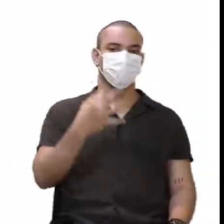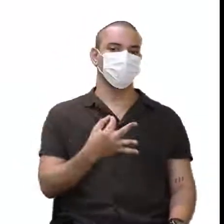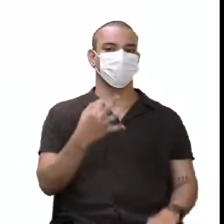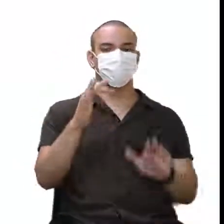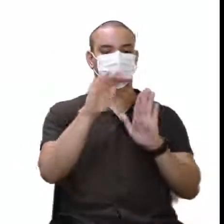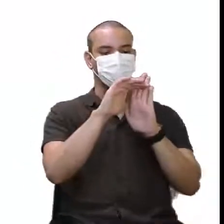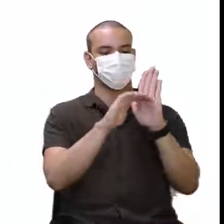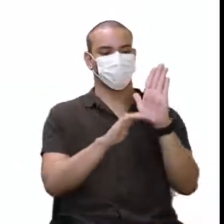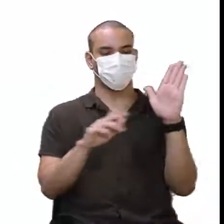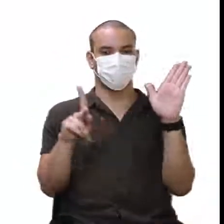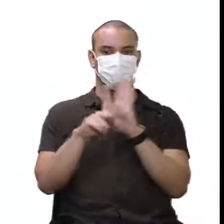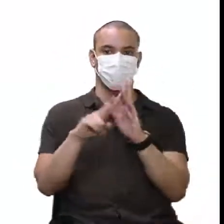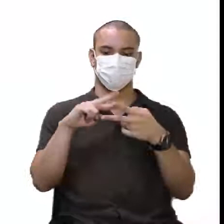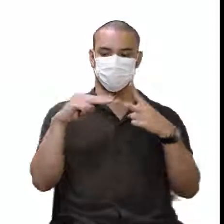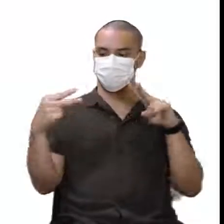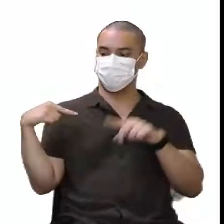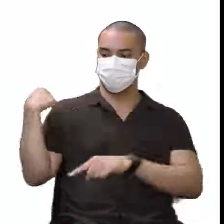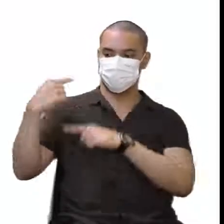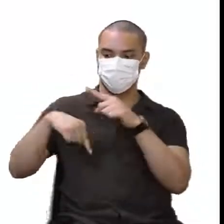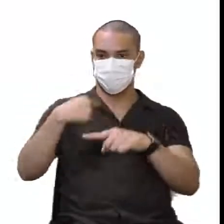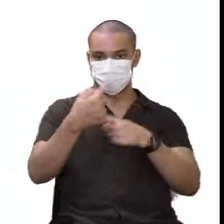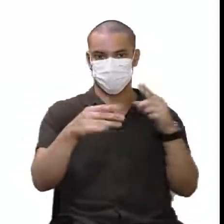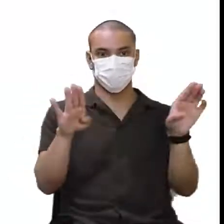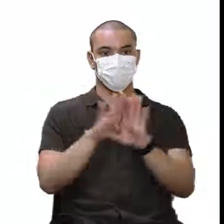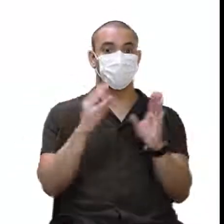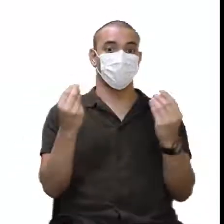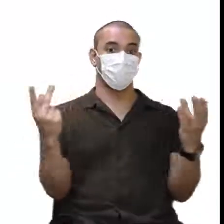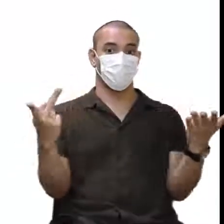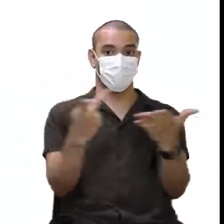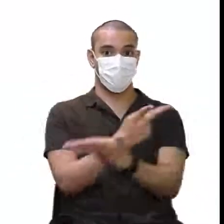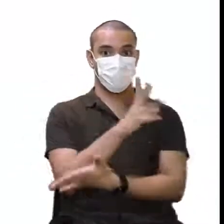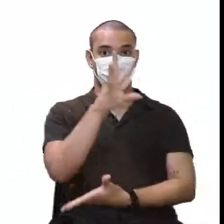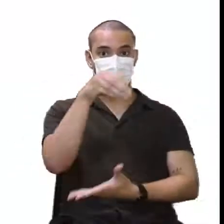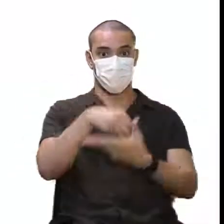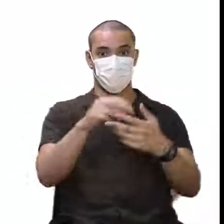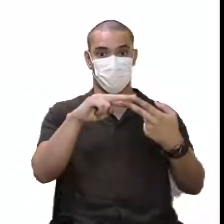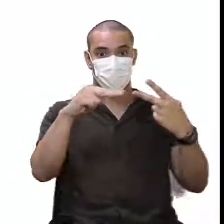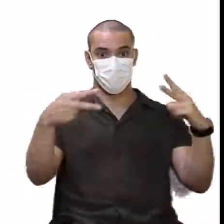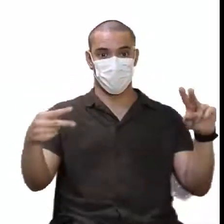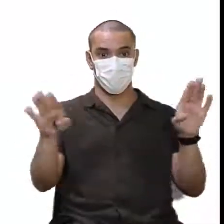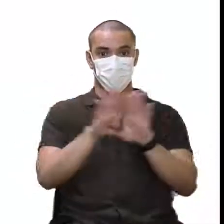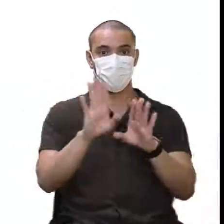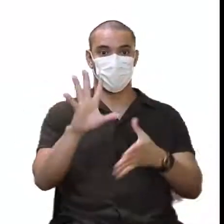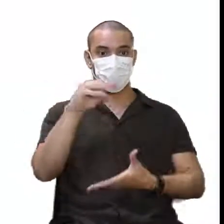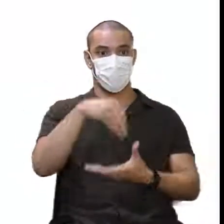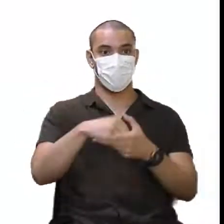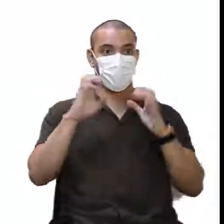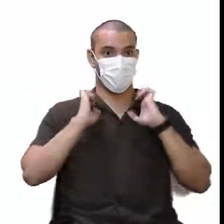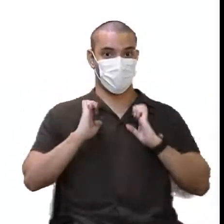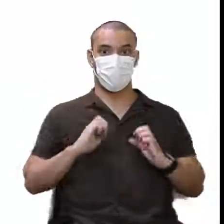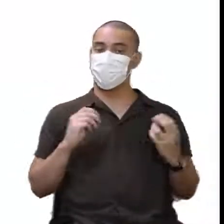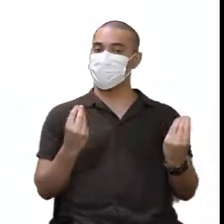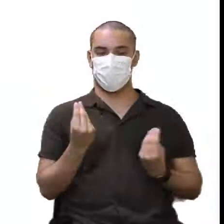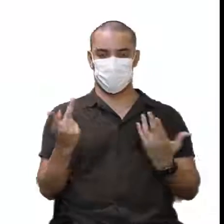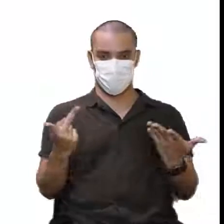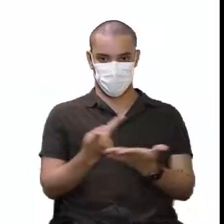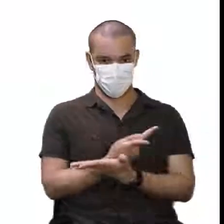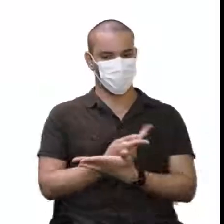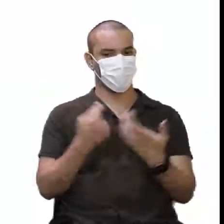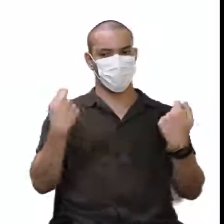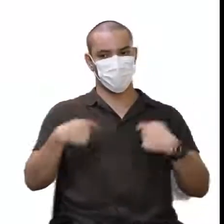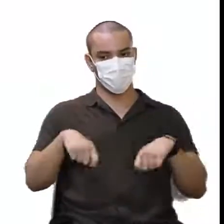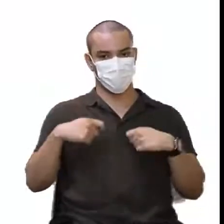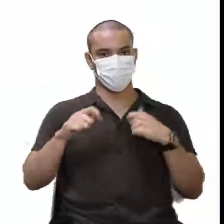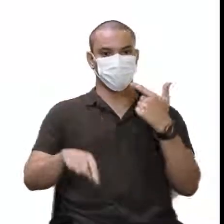componentes hereditários, as suas aplicações na engenharia genética e as questões éticas envolvidas nesse processo. Tem que